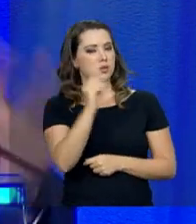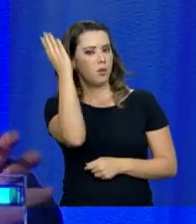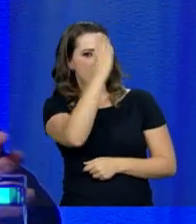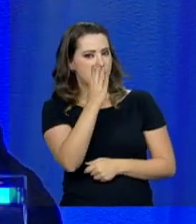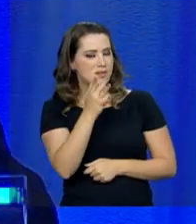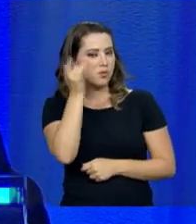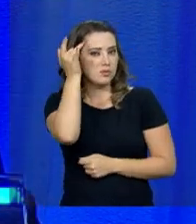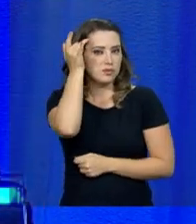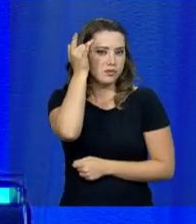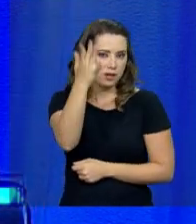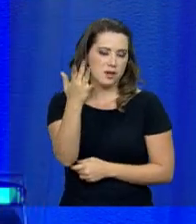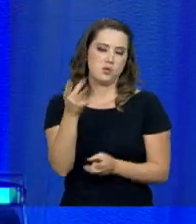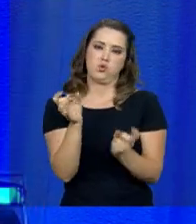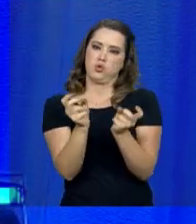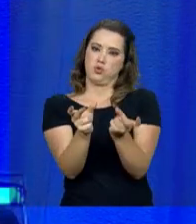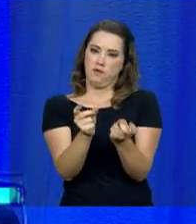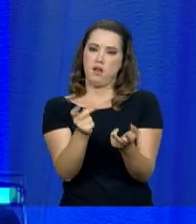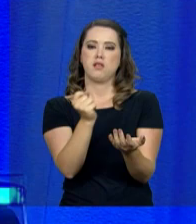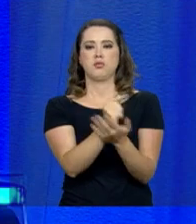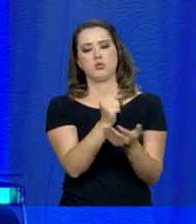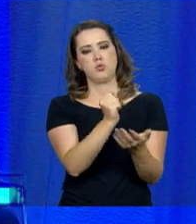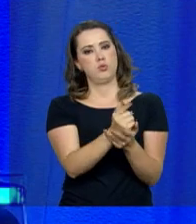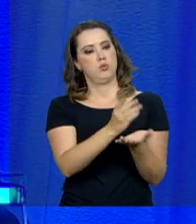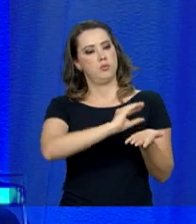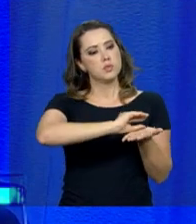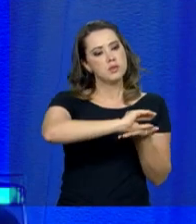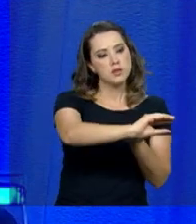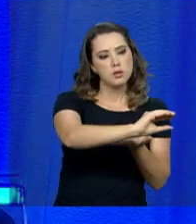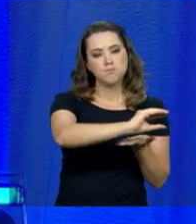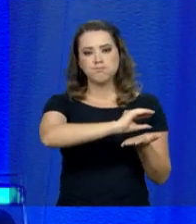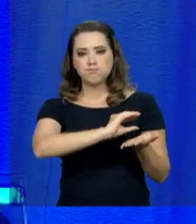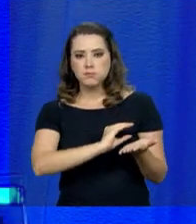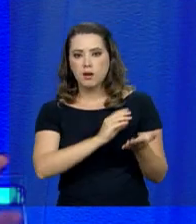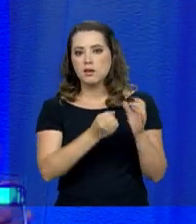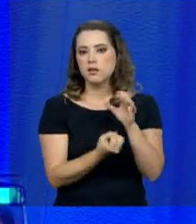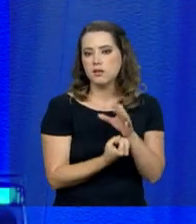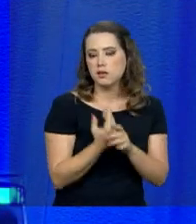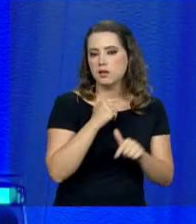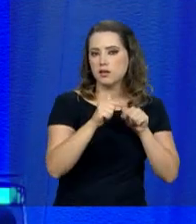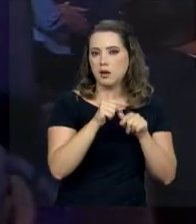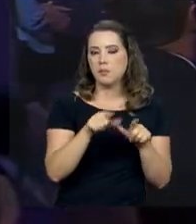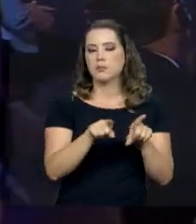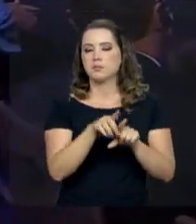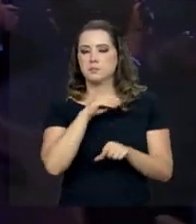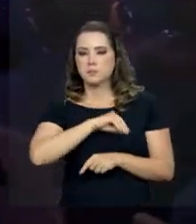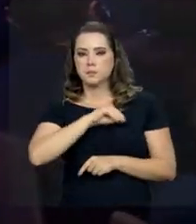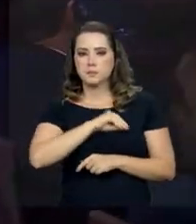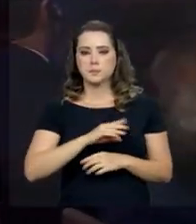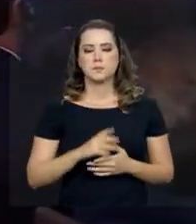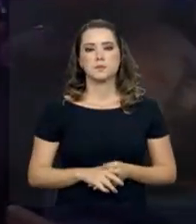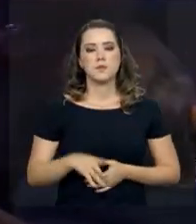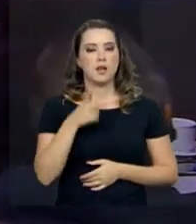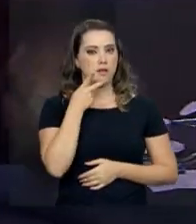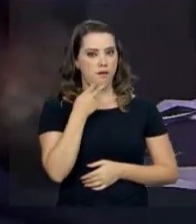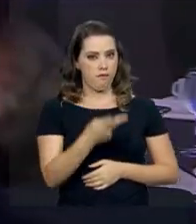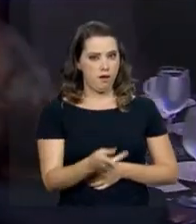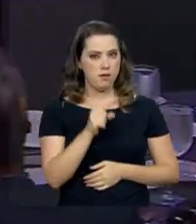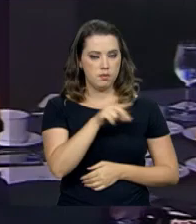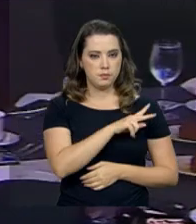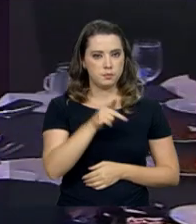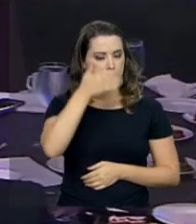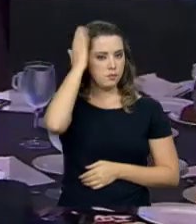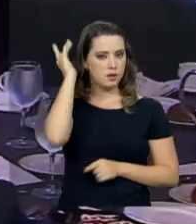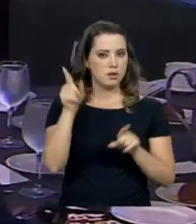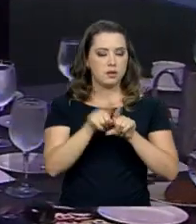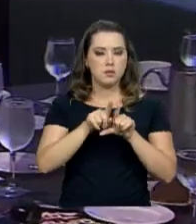fazer negócios, investir, gerar empregos e, naturalmente, renda. No discurso, o presidente Michel